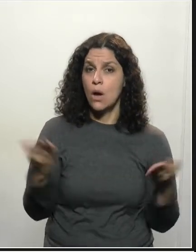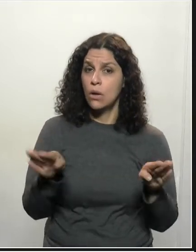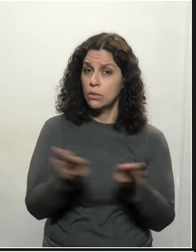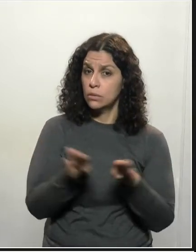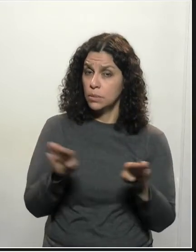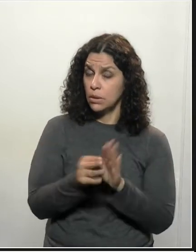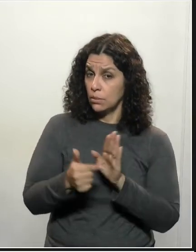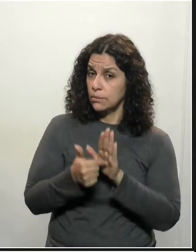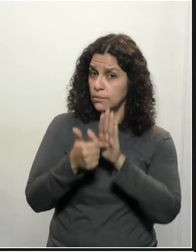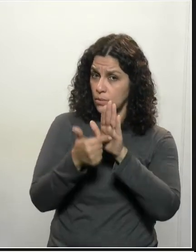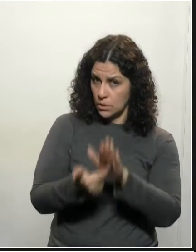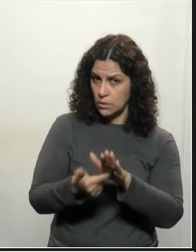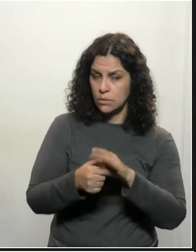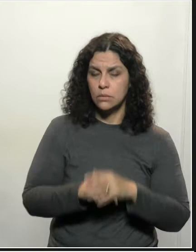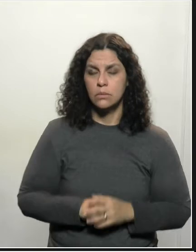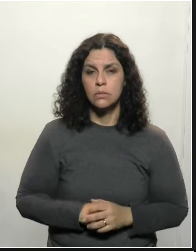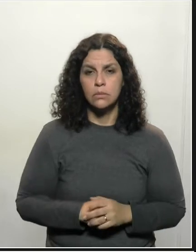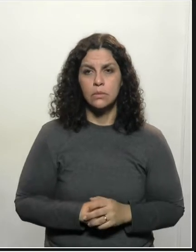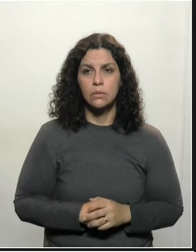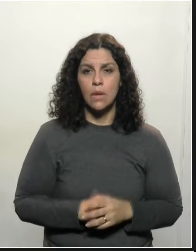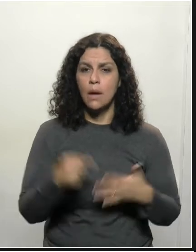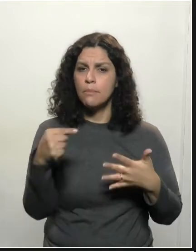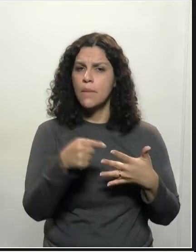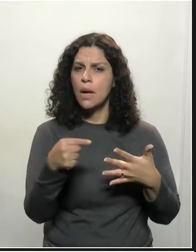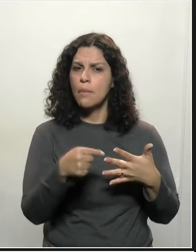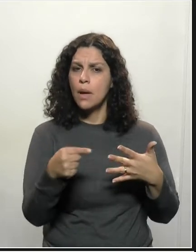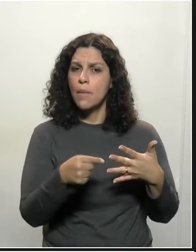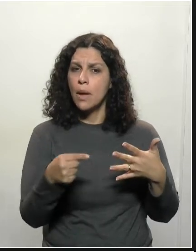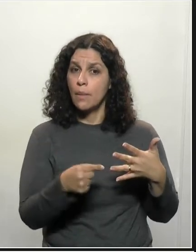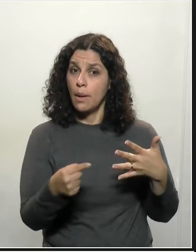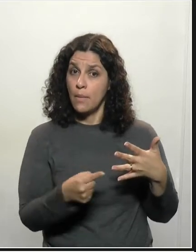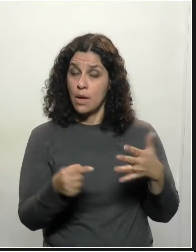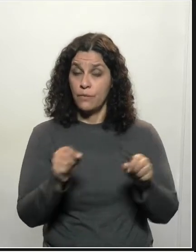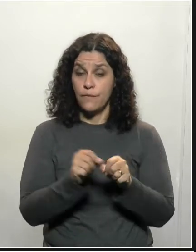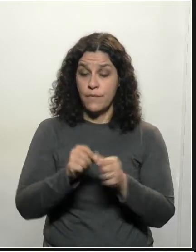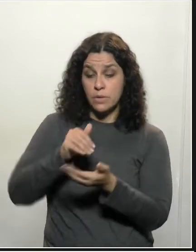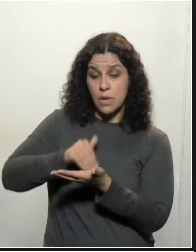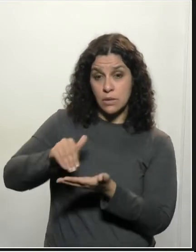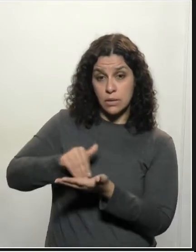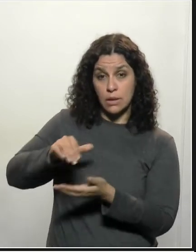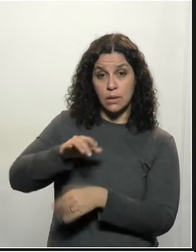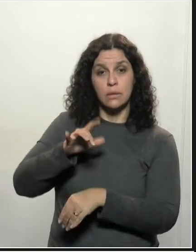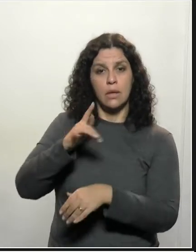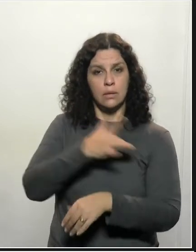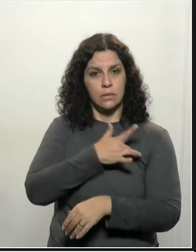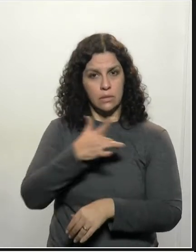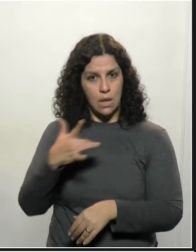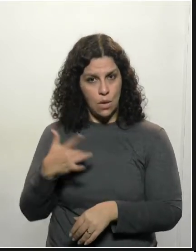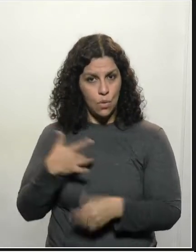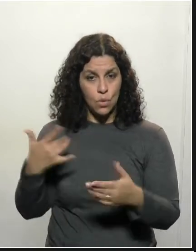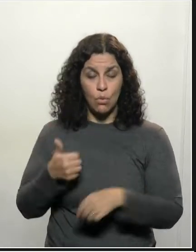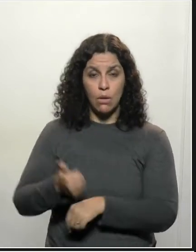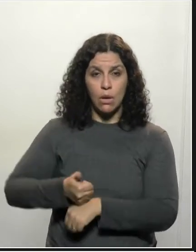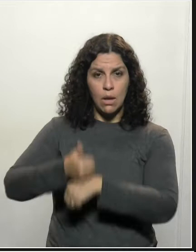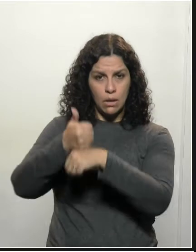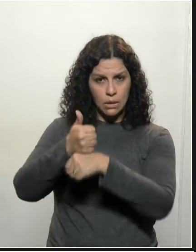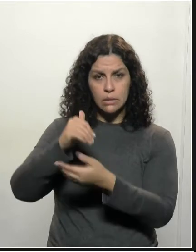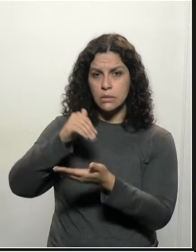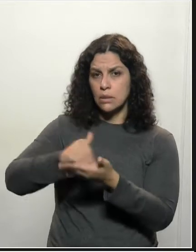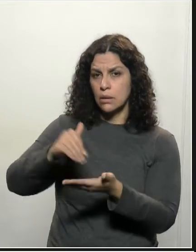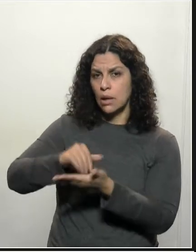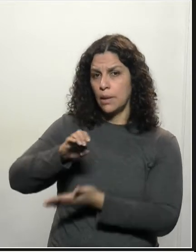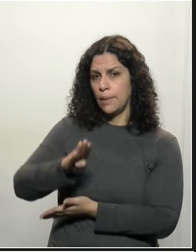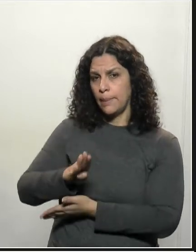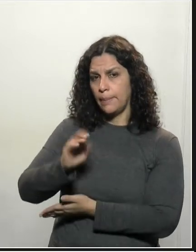como exemplo algumas ações em que a Secretaria de Estado da Saúde, que hoje é comandada pelo grande secretário